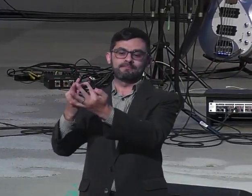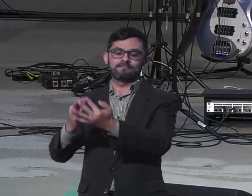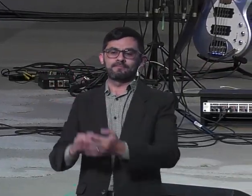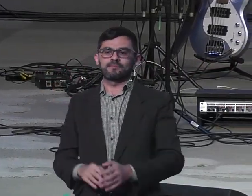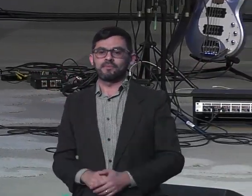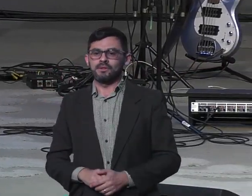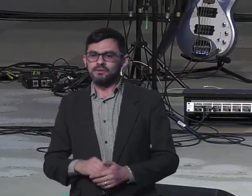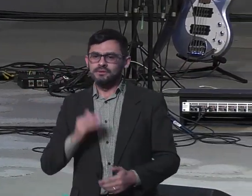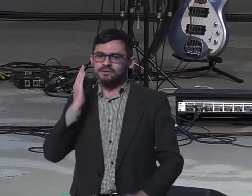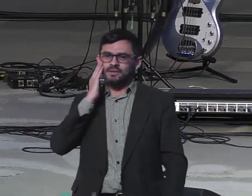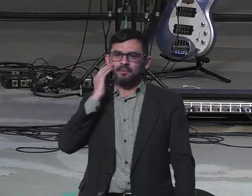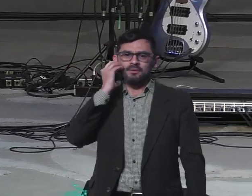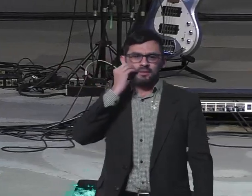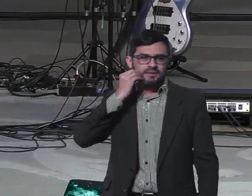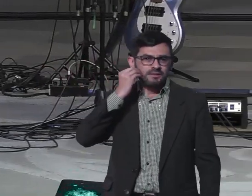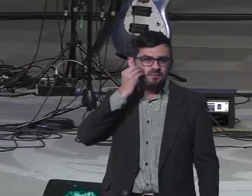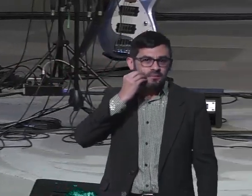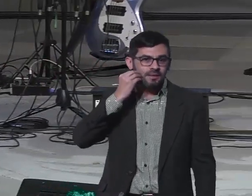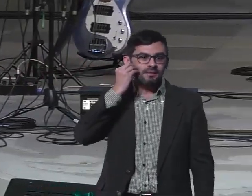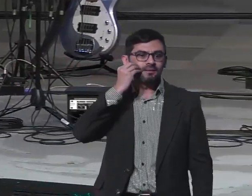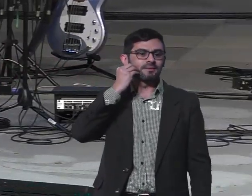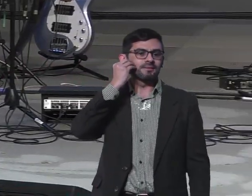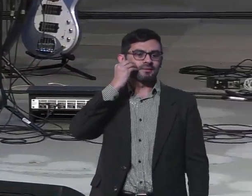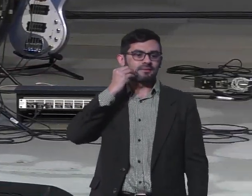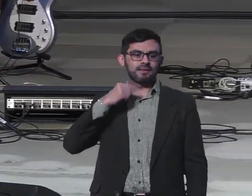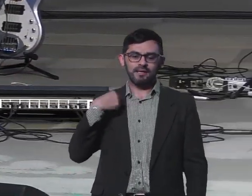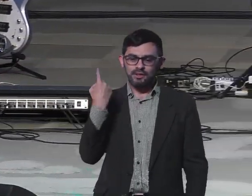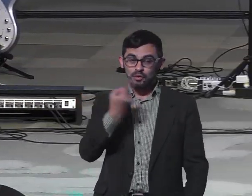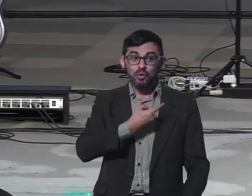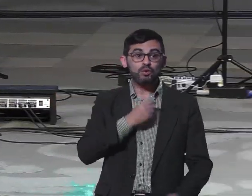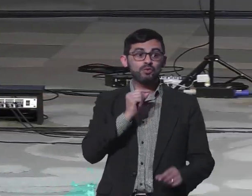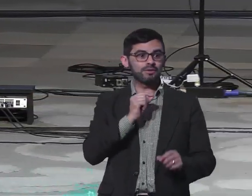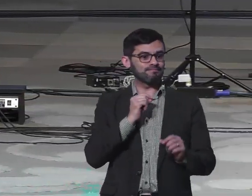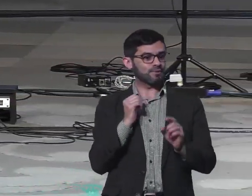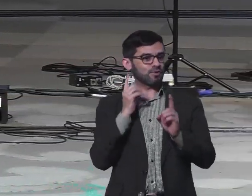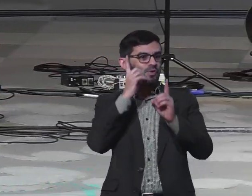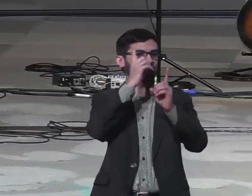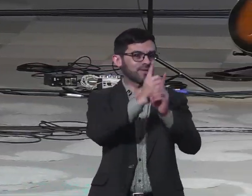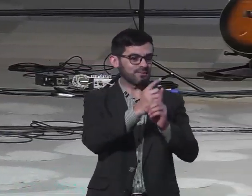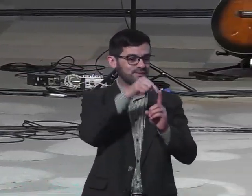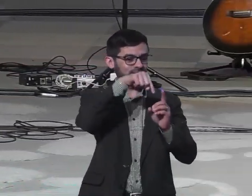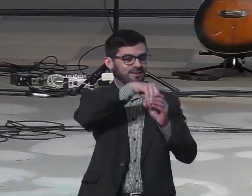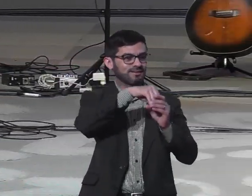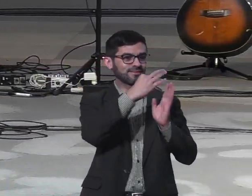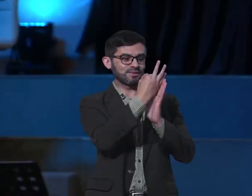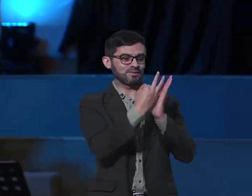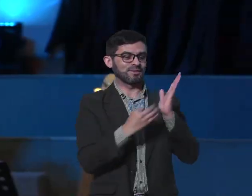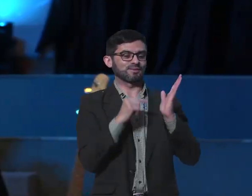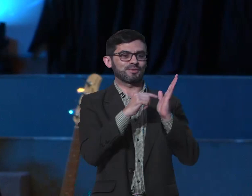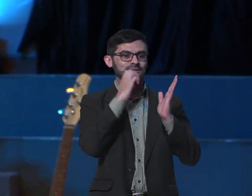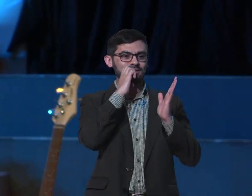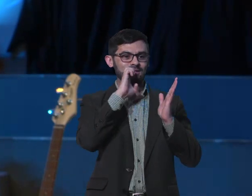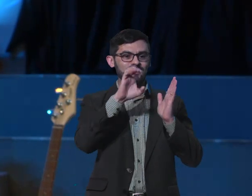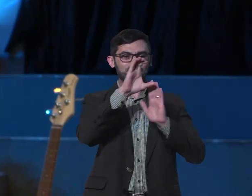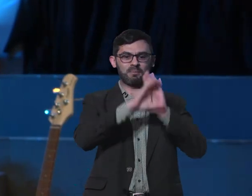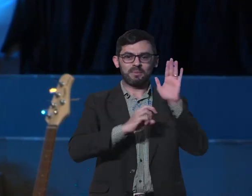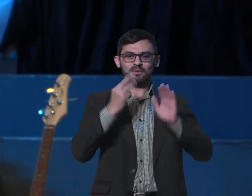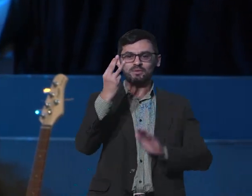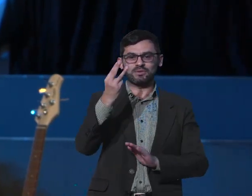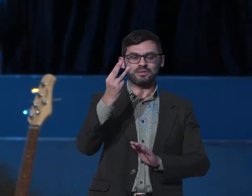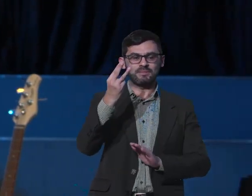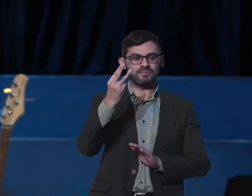Esse tipo de experiência é o que nós encontramos nesse texto bíblico. A